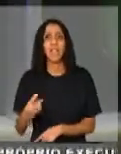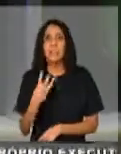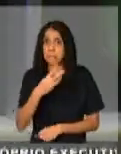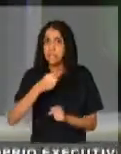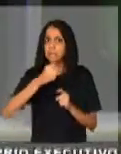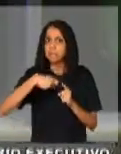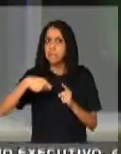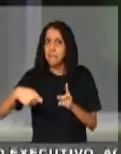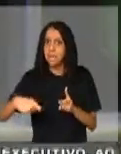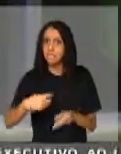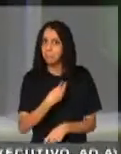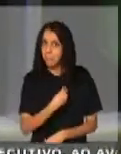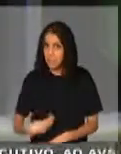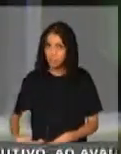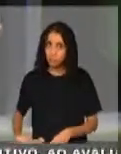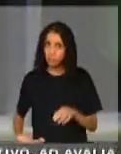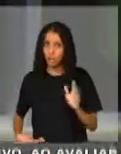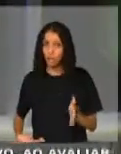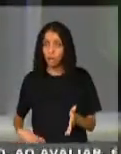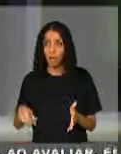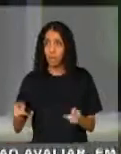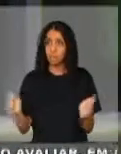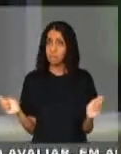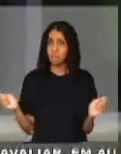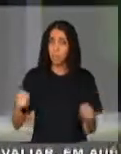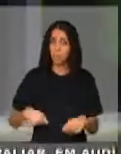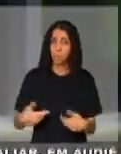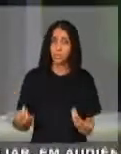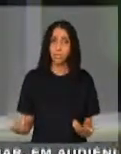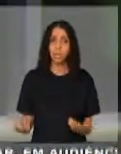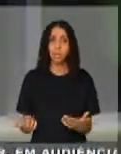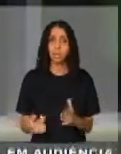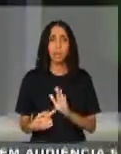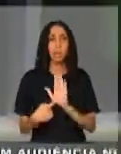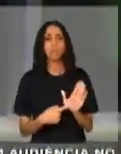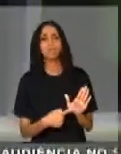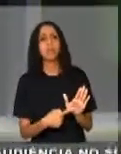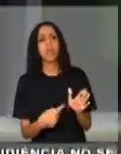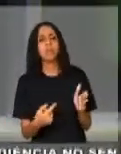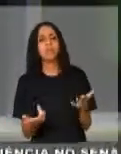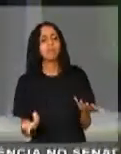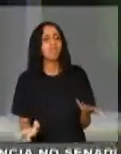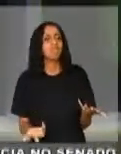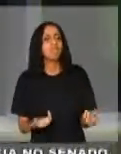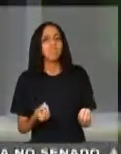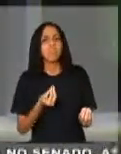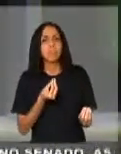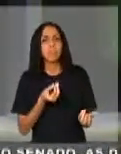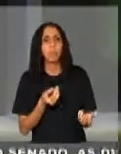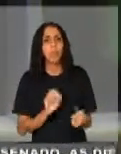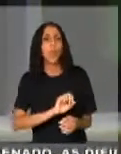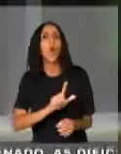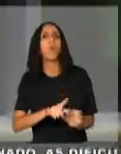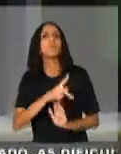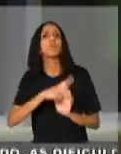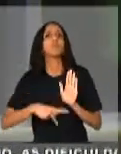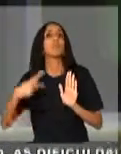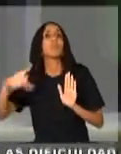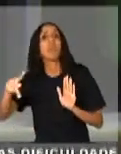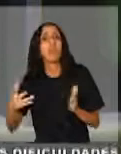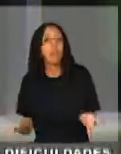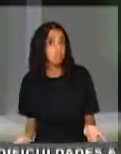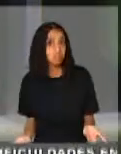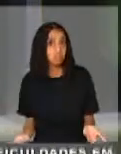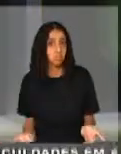cadeira de ministro de Estado, não teve a capacidade de apontar qualquer indicativo do que pretende fazer à frente do